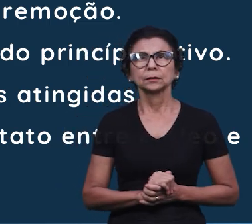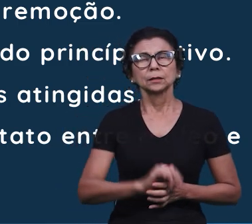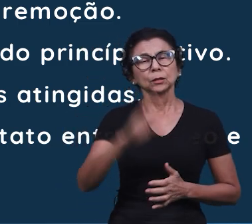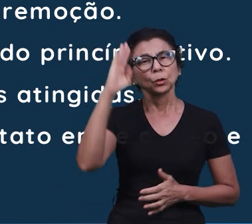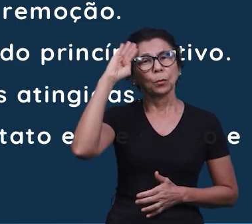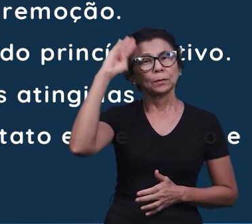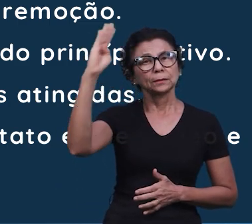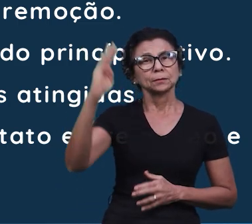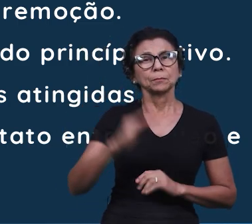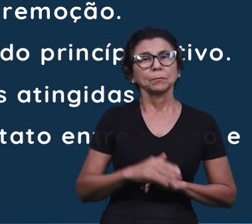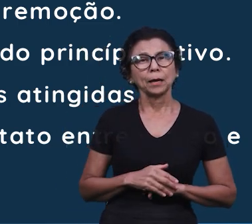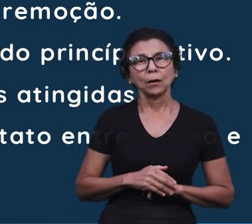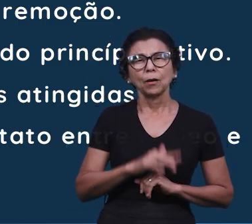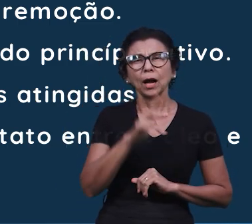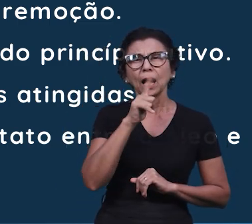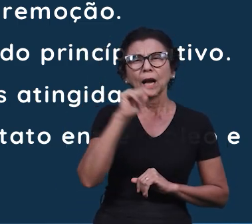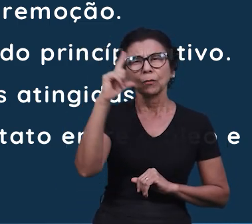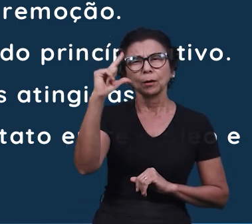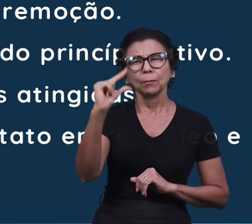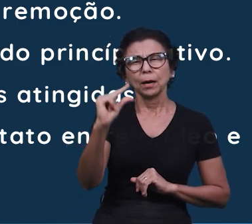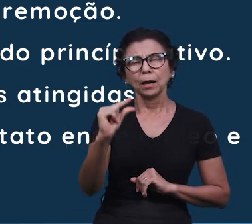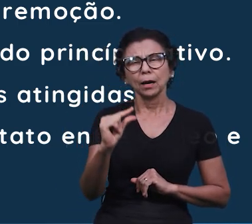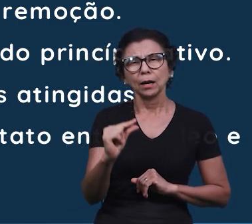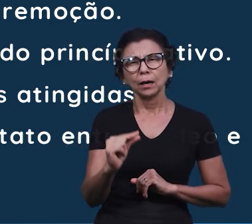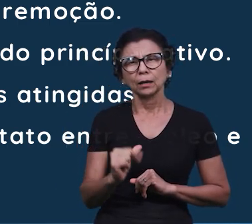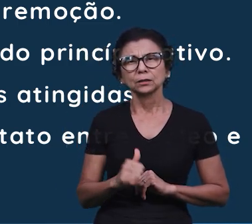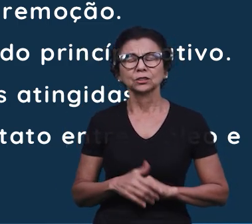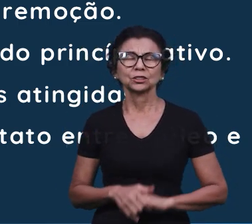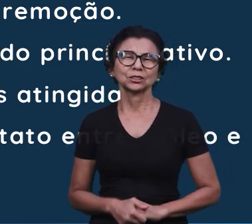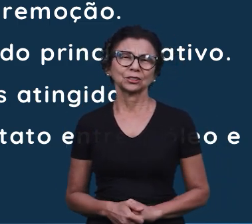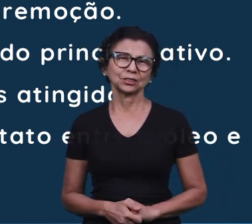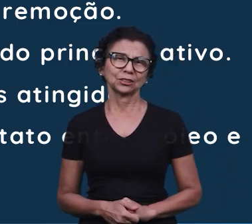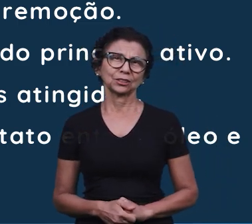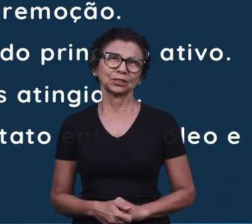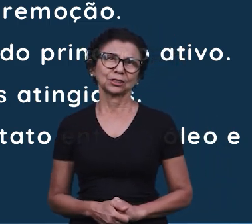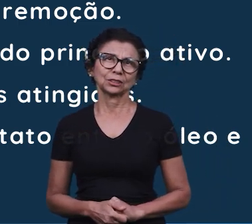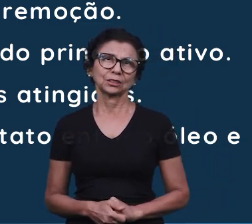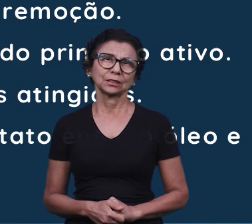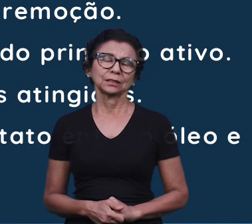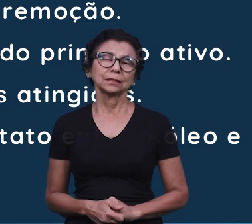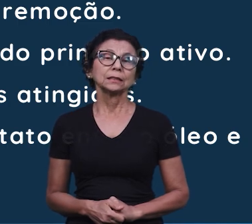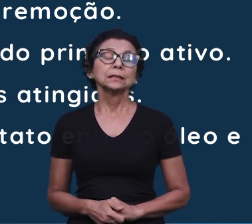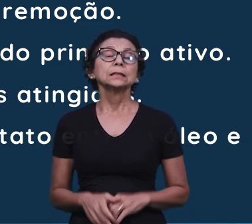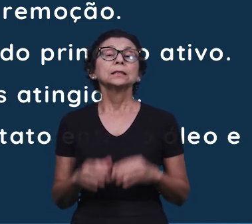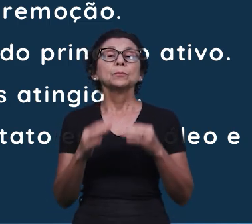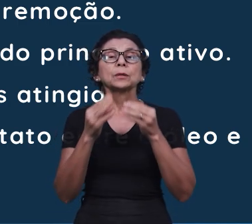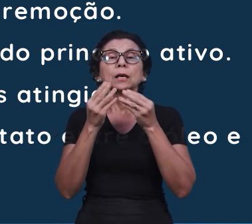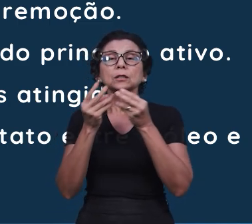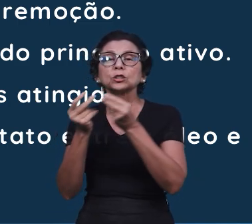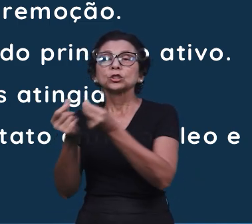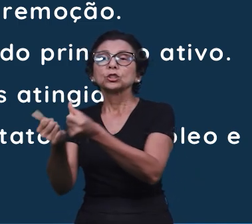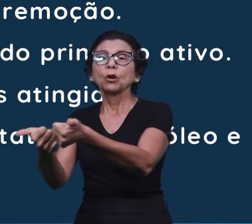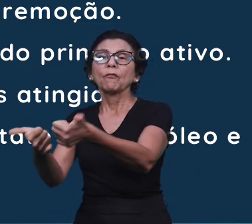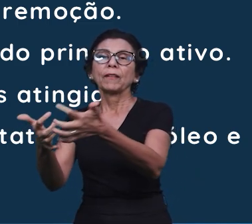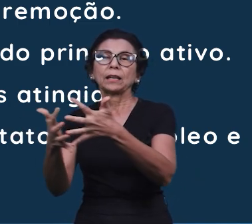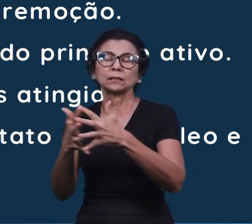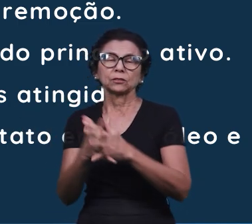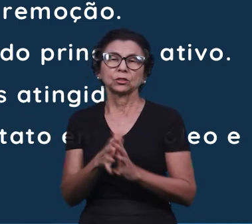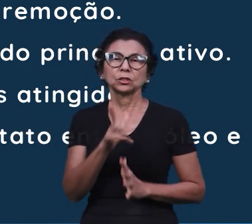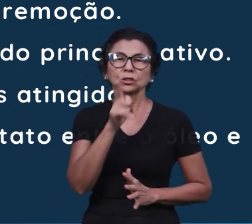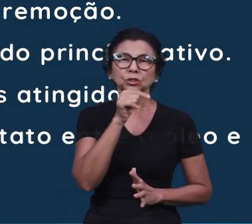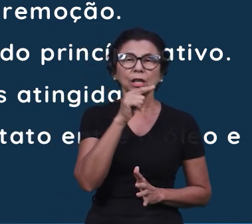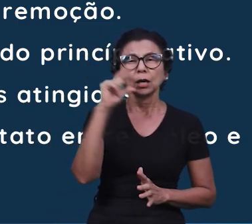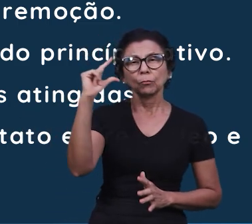muito baixa, dificultando a sua remoção. Está aí a resposta. Por que a solubilidade do princípio ativo em água é muito